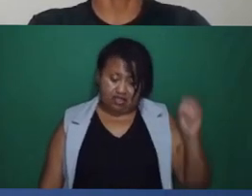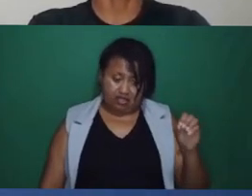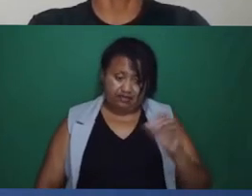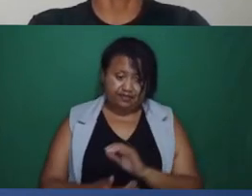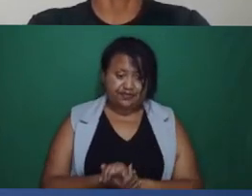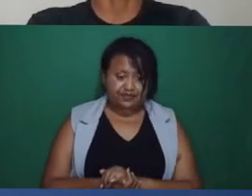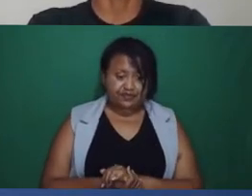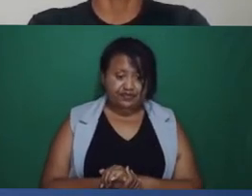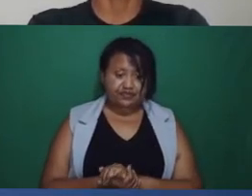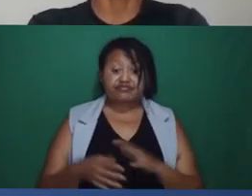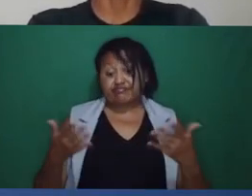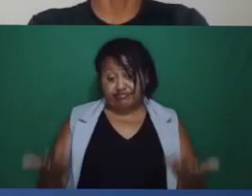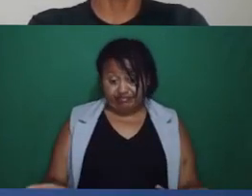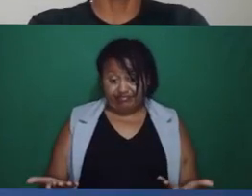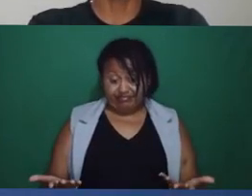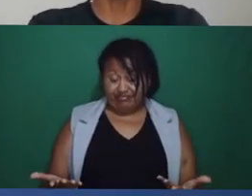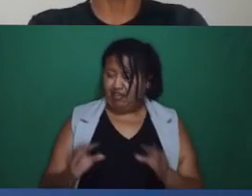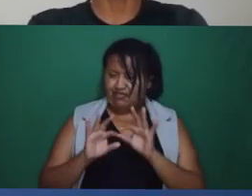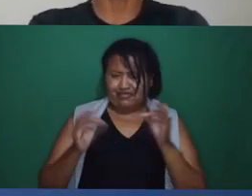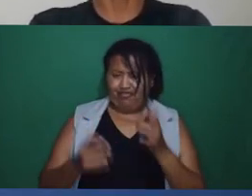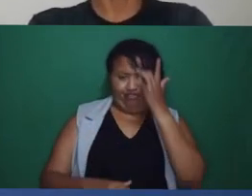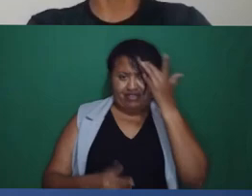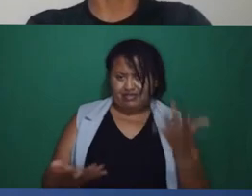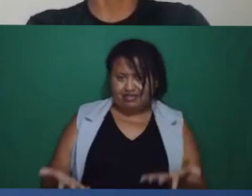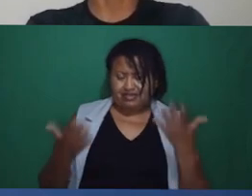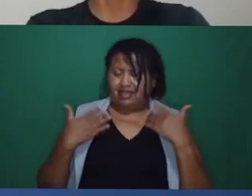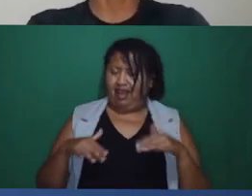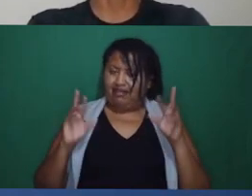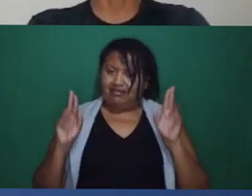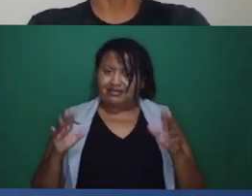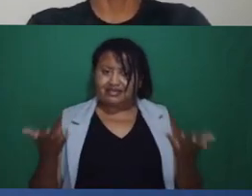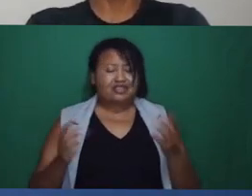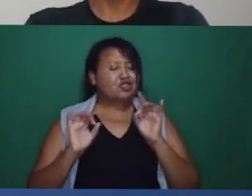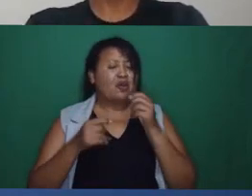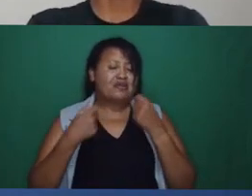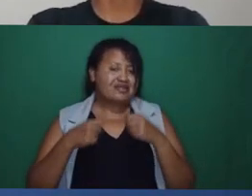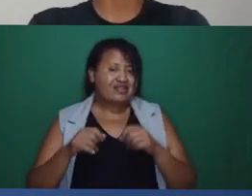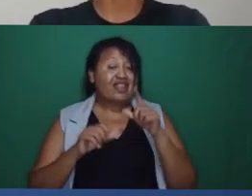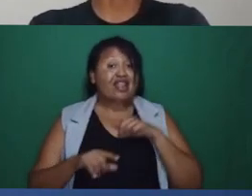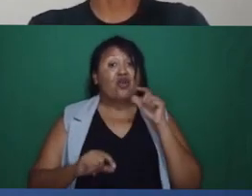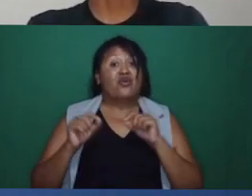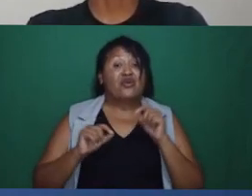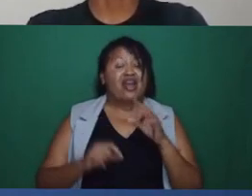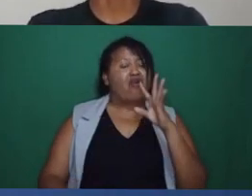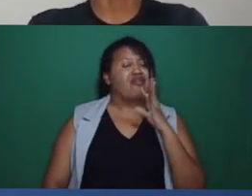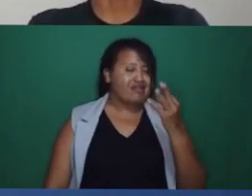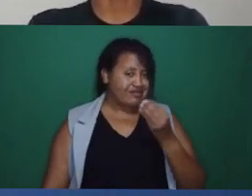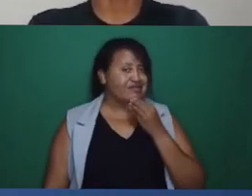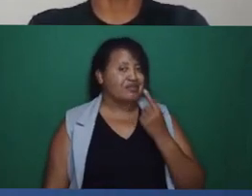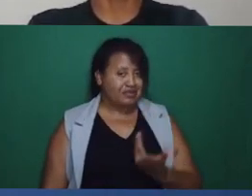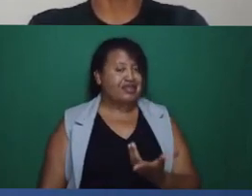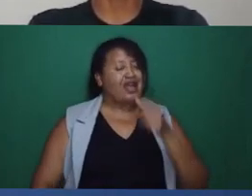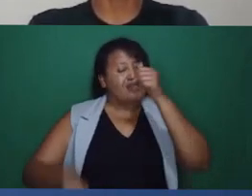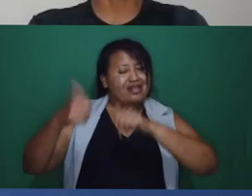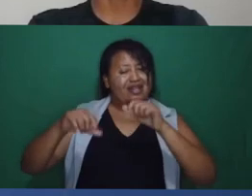95.760 olha aqui tem tranquilo de se resolver onde a gente precisava apenas ter um pouquinho de conhecimento sobre